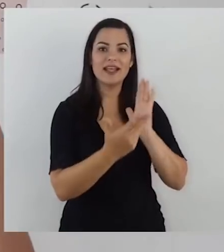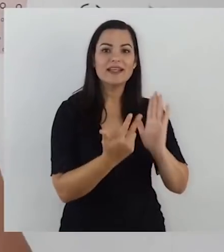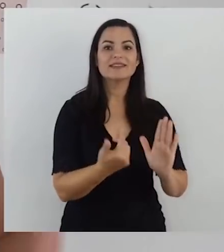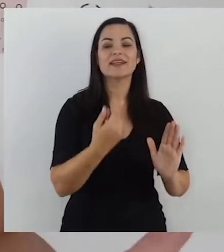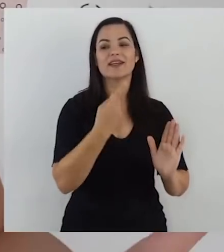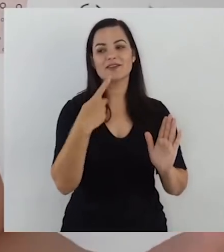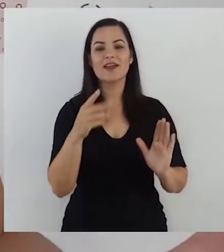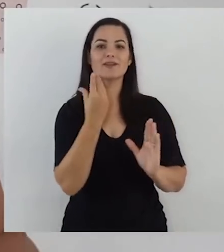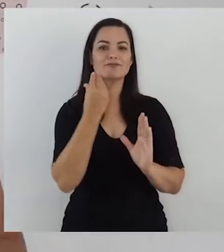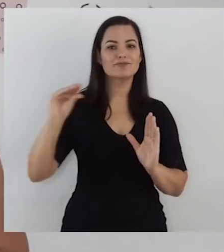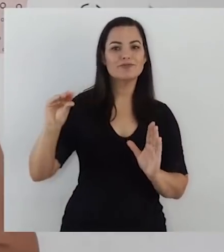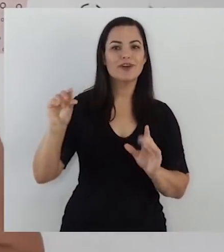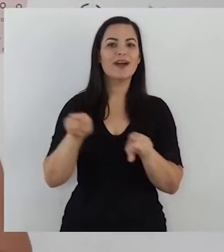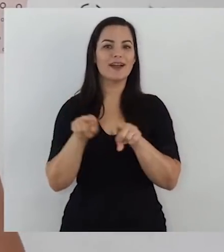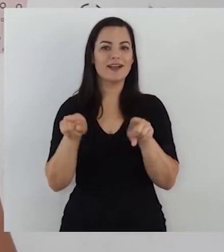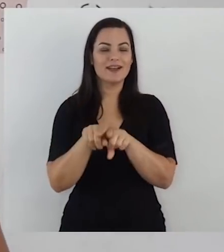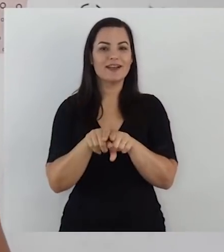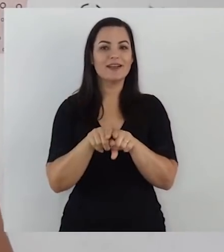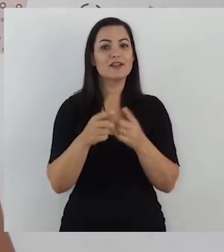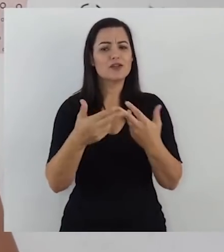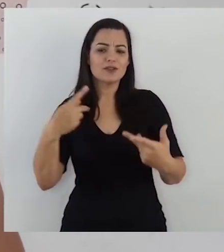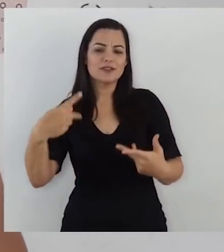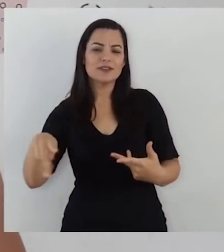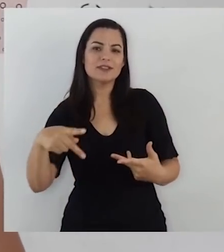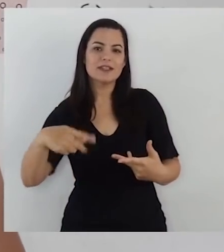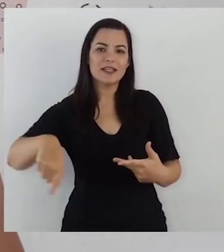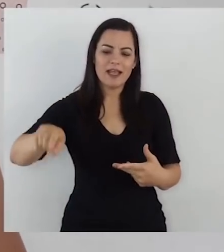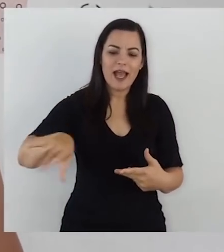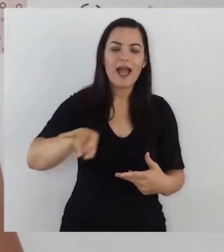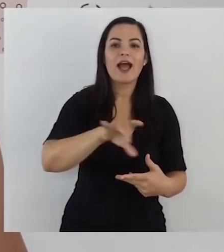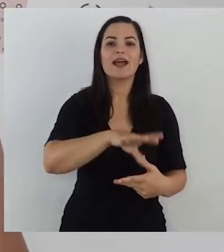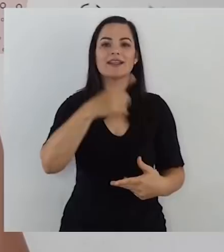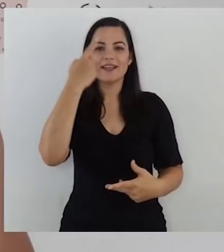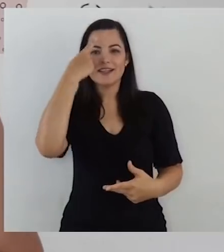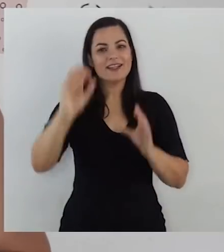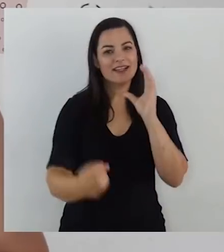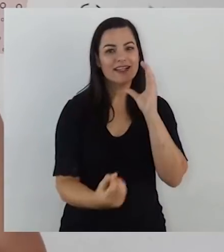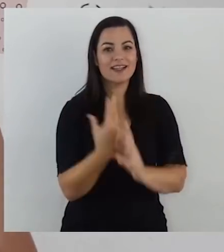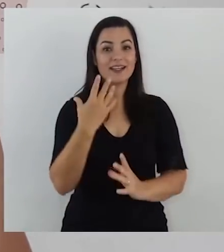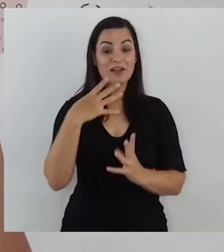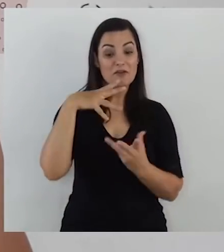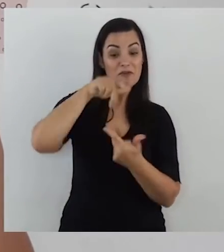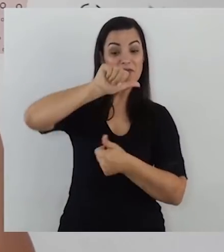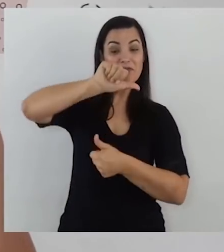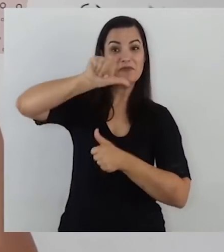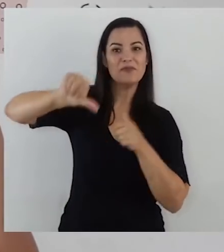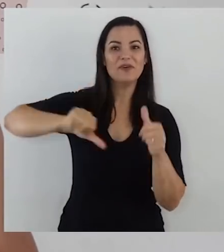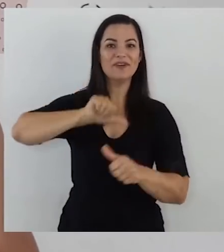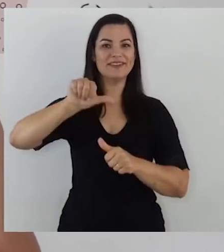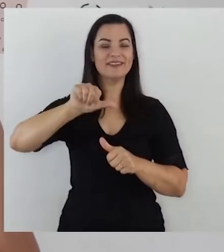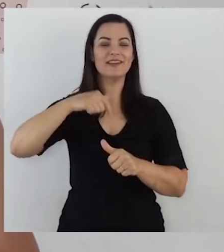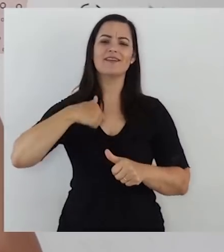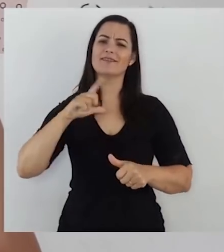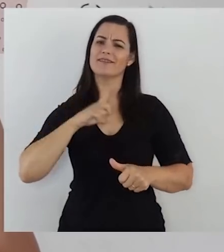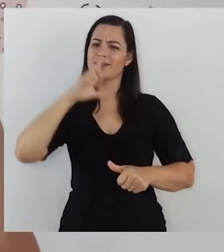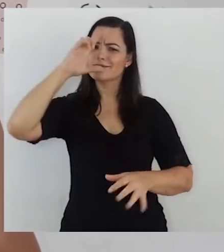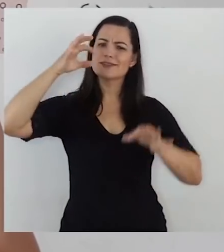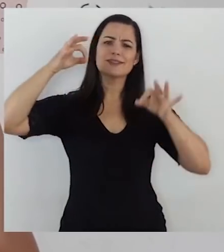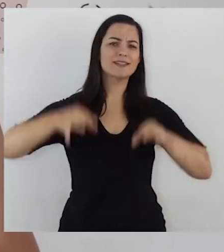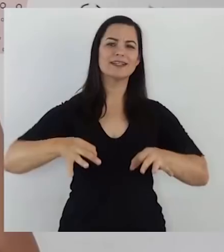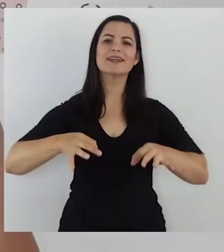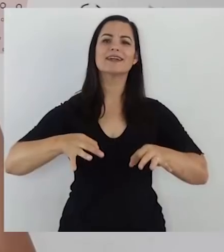desenhos de coisas que elas criariam para mudar o mundo. Eu tenho certeza que propostas lindas e incríveis